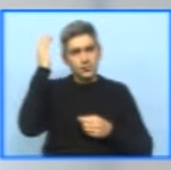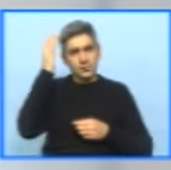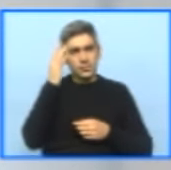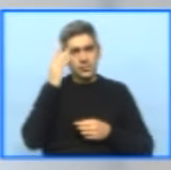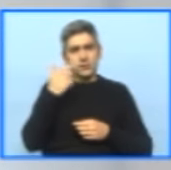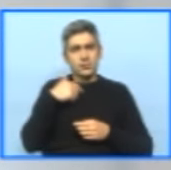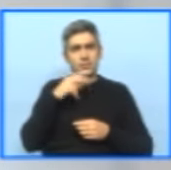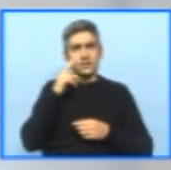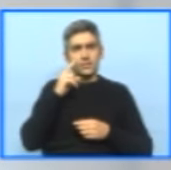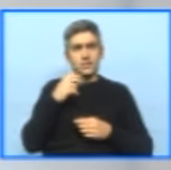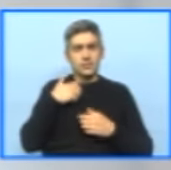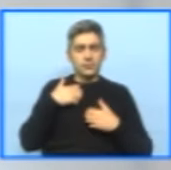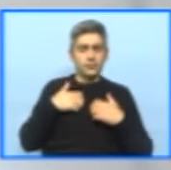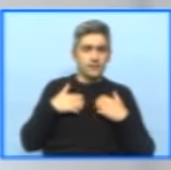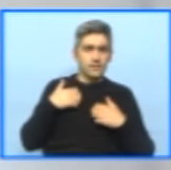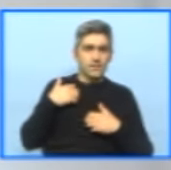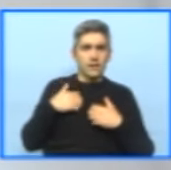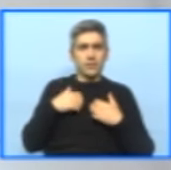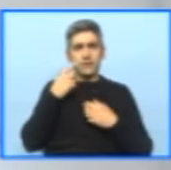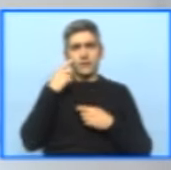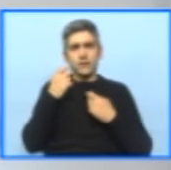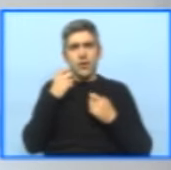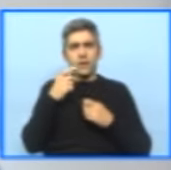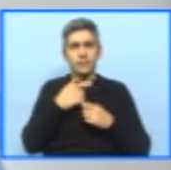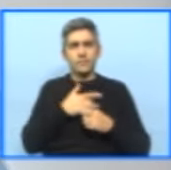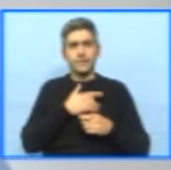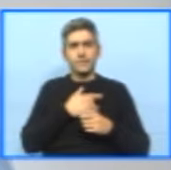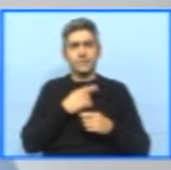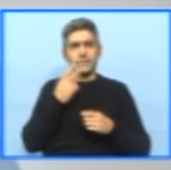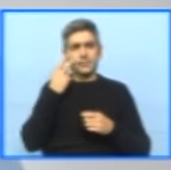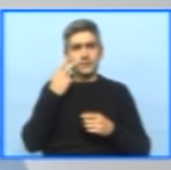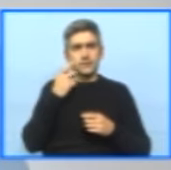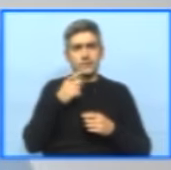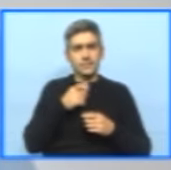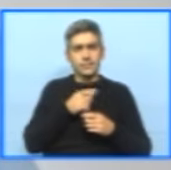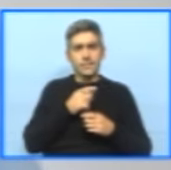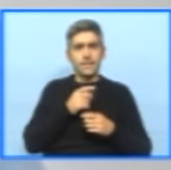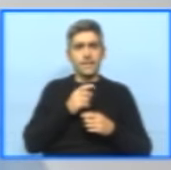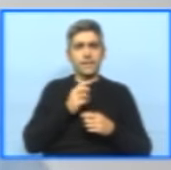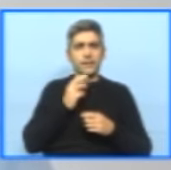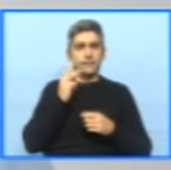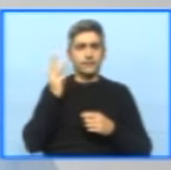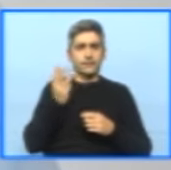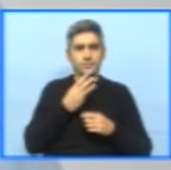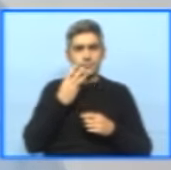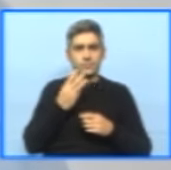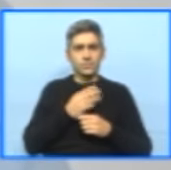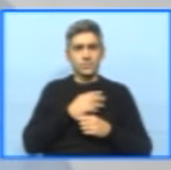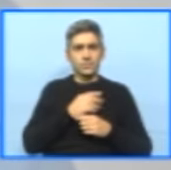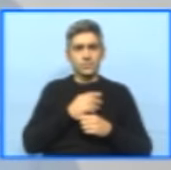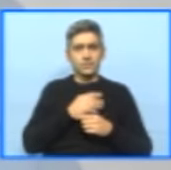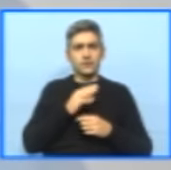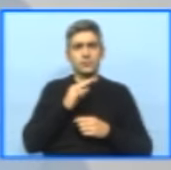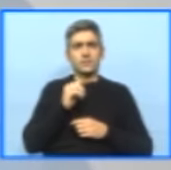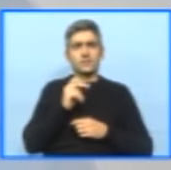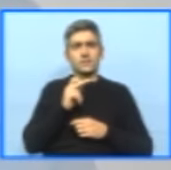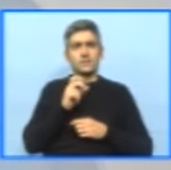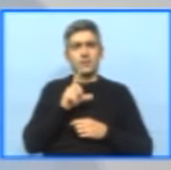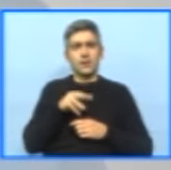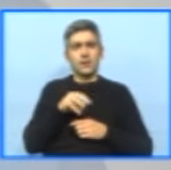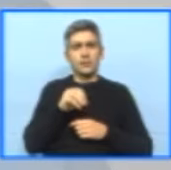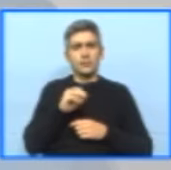certa forma, inquietos à procura desse amor, da vivência desse amor trinitário. O Salmo, por exemplo, 62